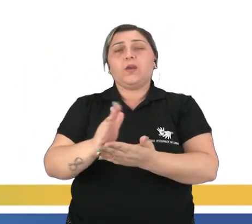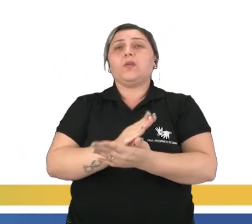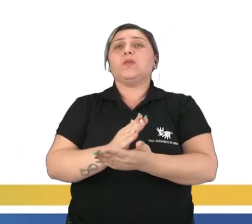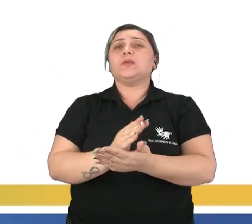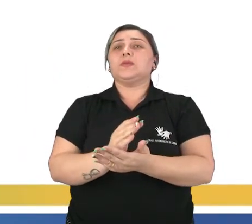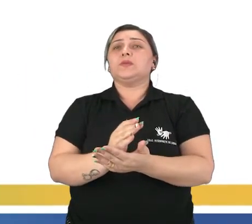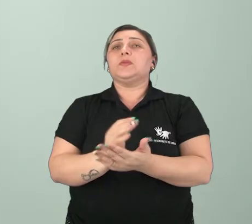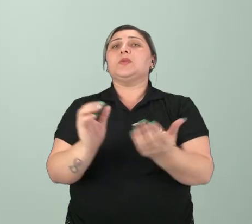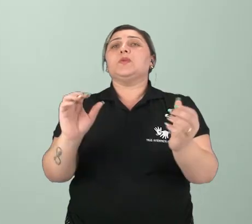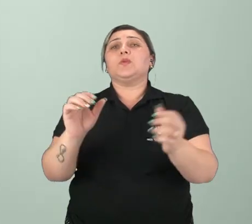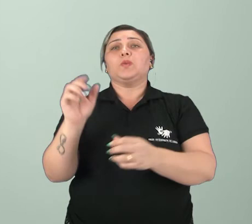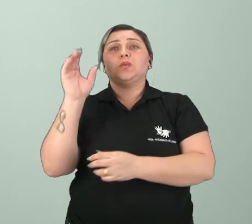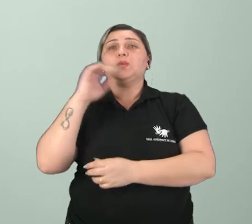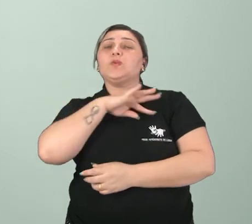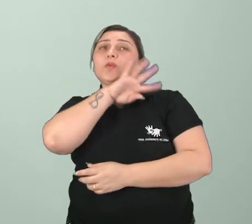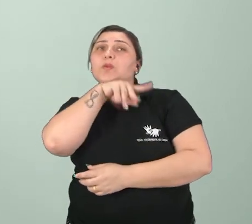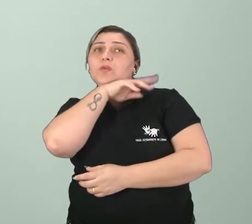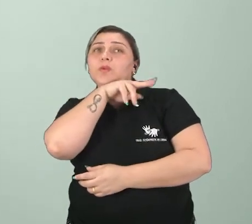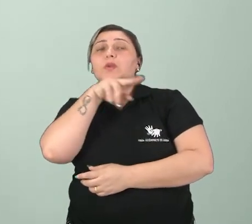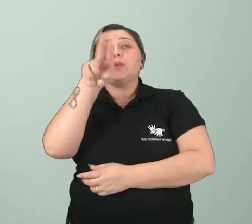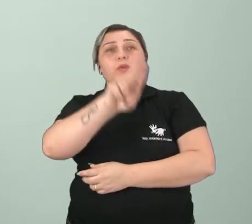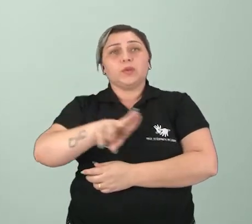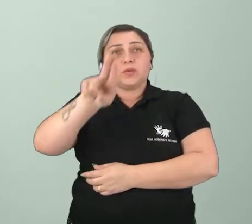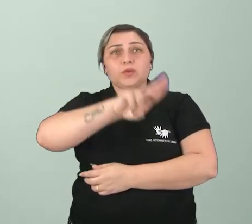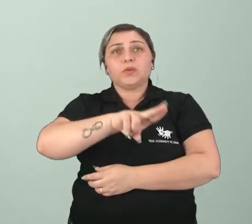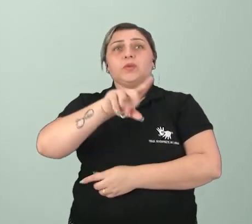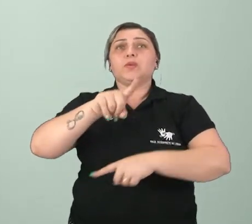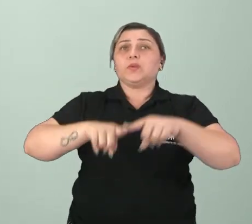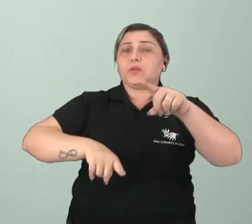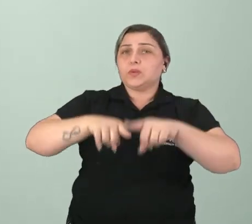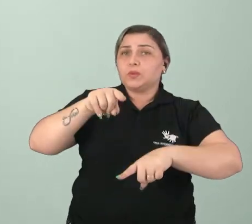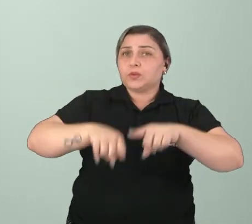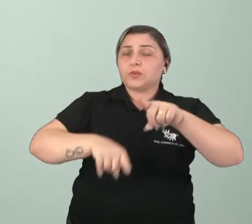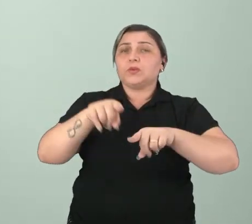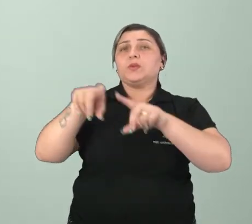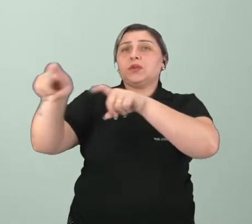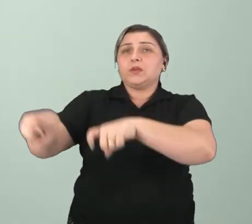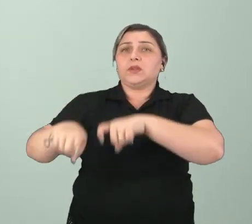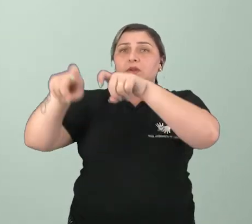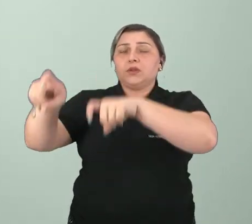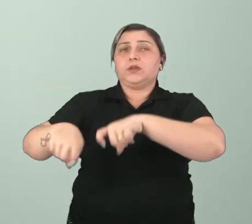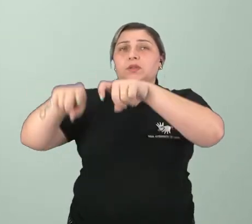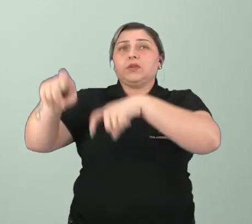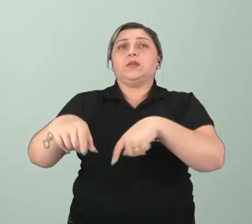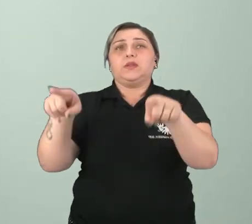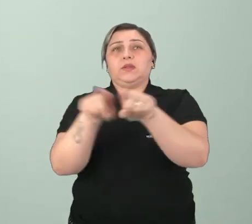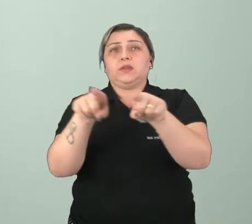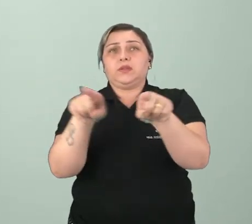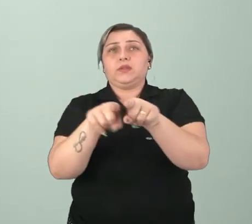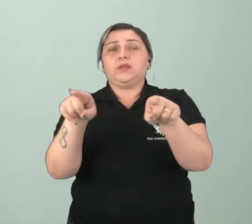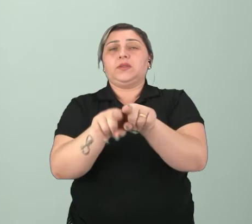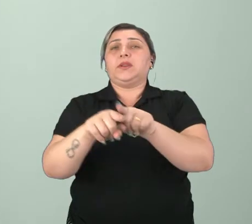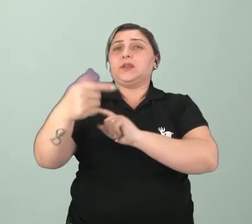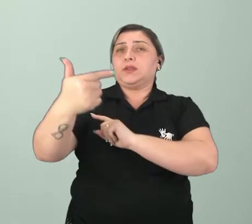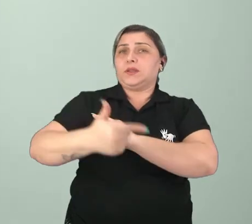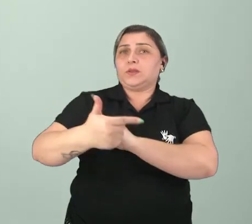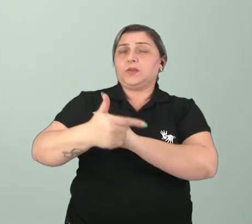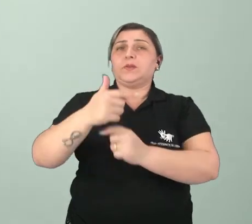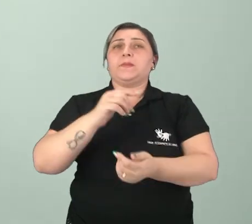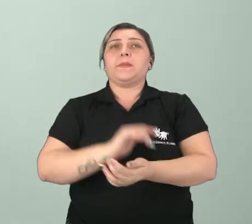Por exemplo, esse uso de fertilizantes químicos nos produtos da agricultura foi um advento também dessa segunda